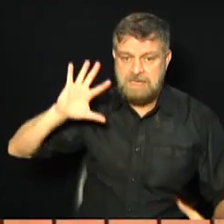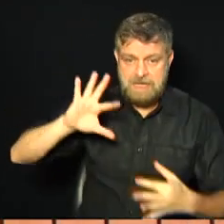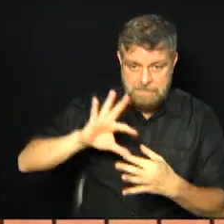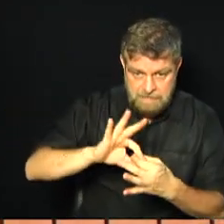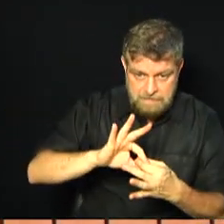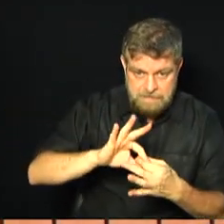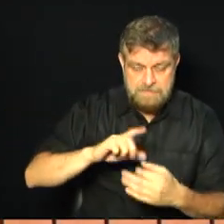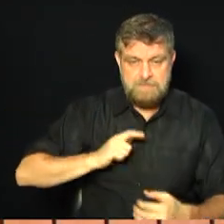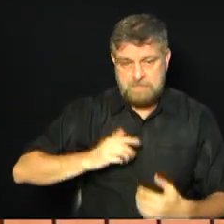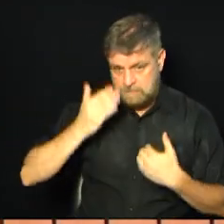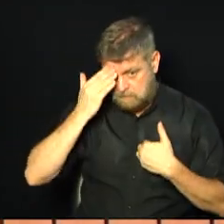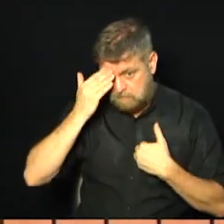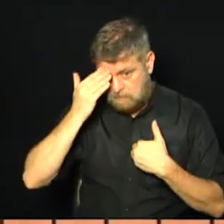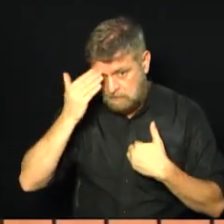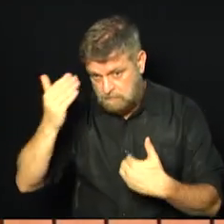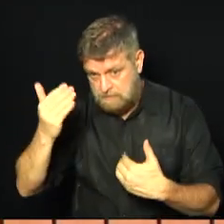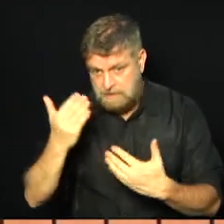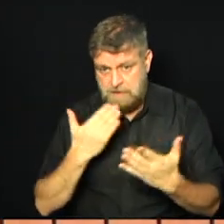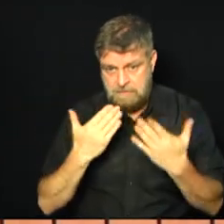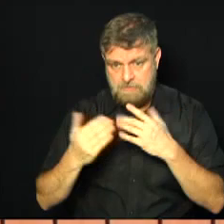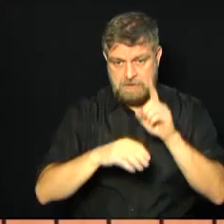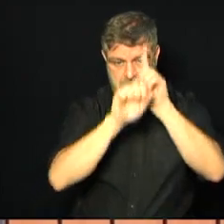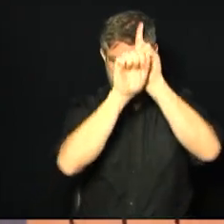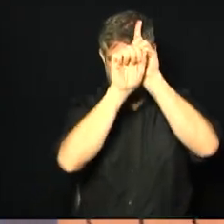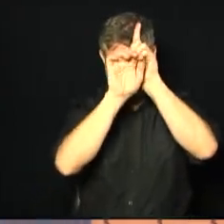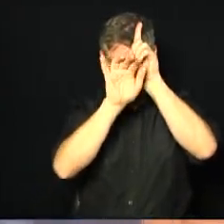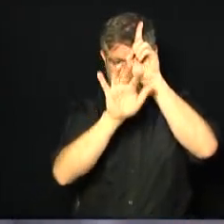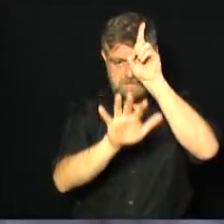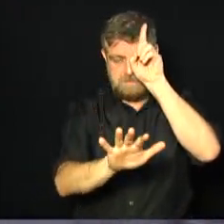pela entrevista. Obrigado a vocês, Deus continue abençoando.